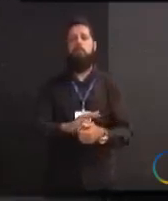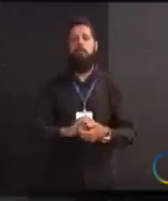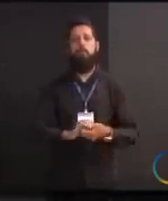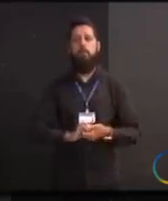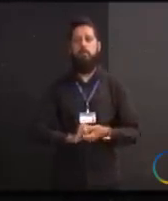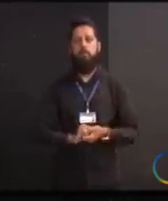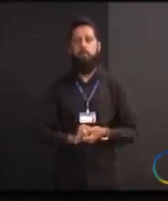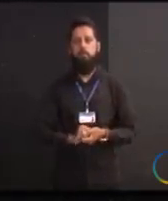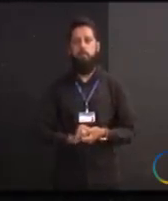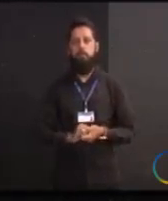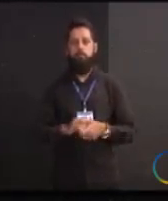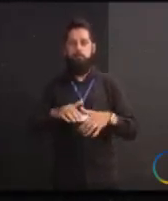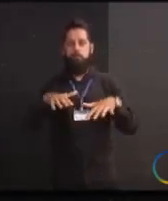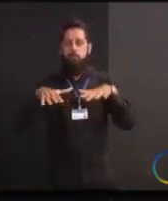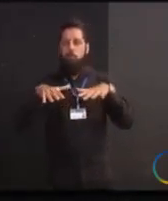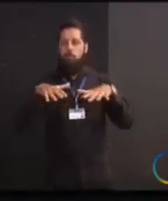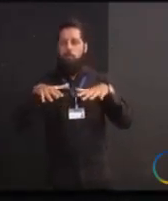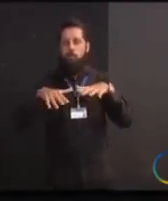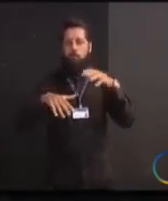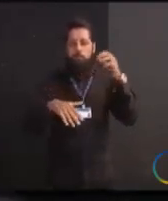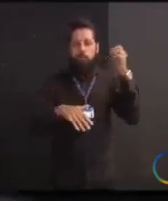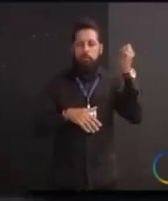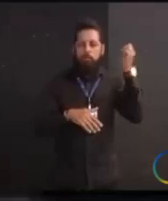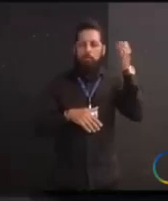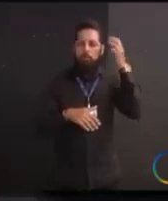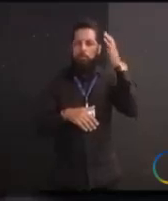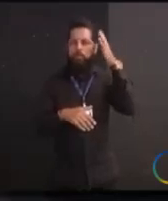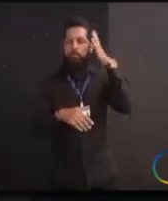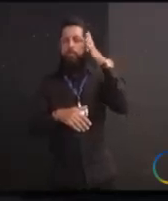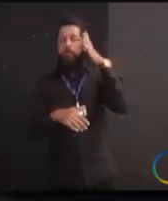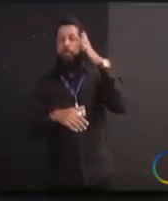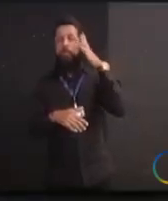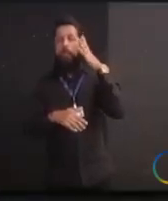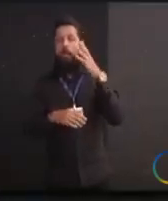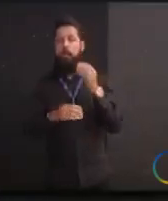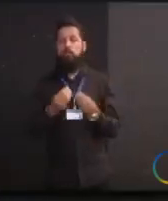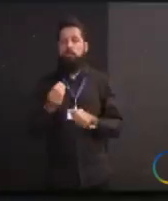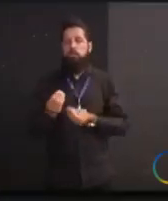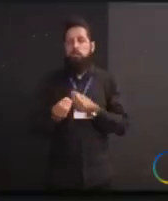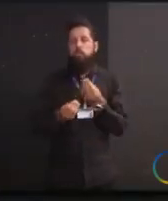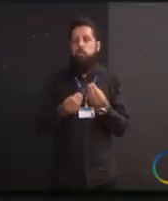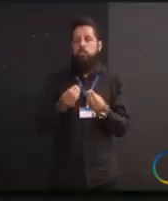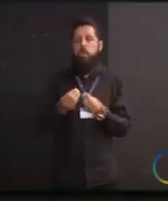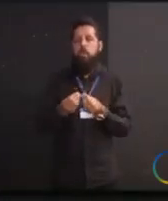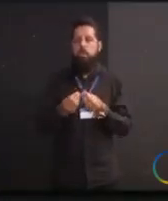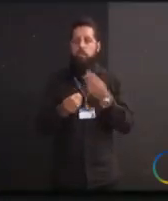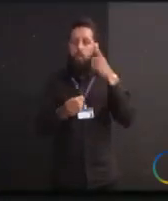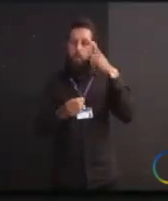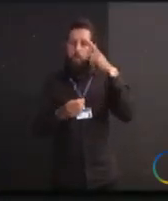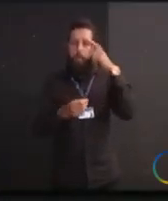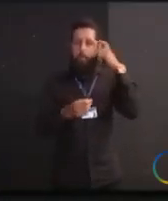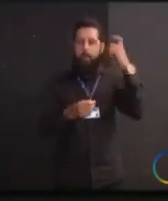No movimento espírita, quando alguém pensa diferente, ou está obsidiado, ou está